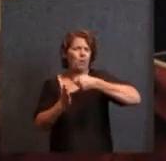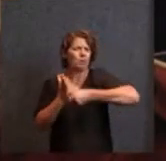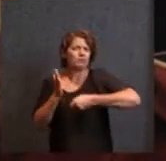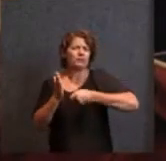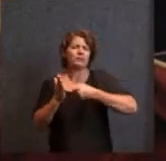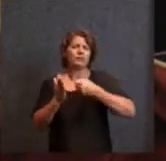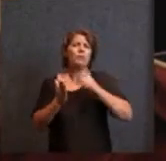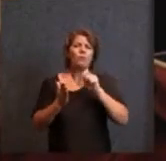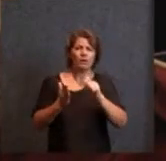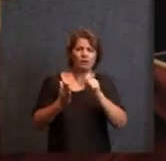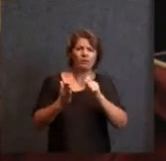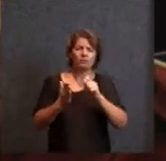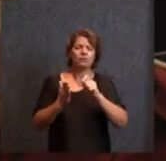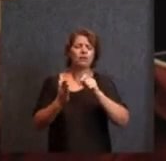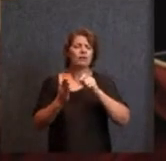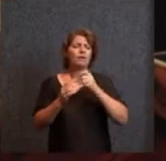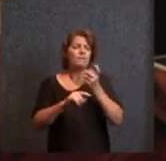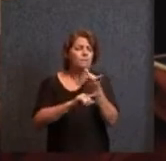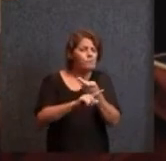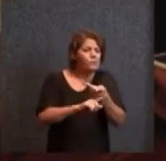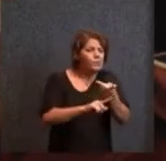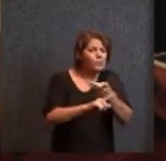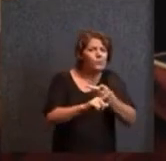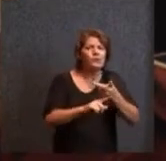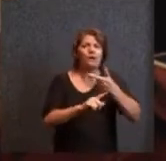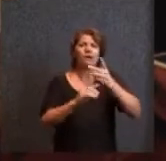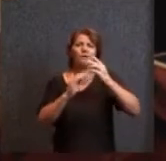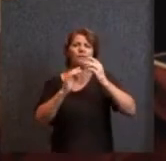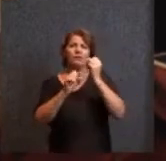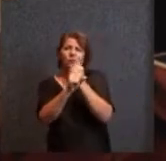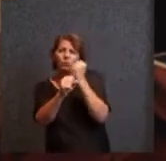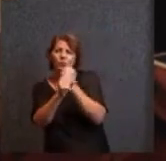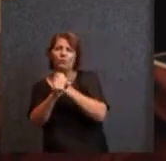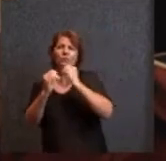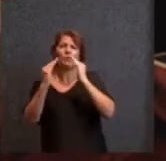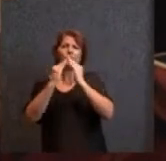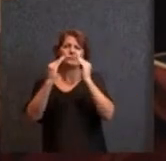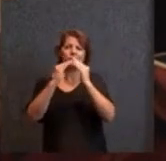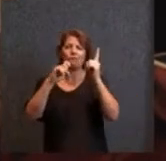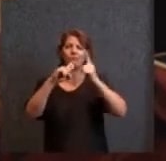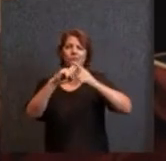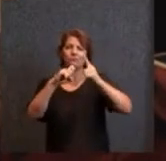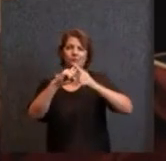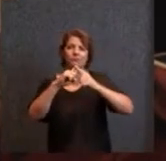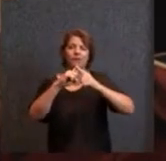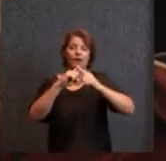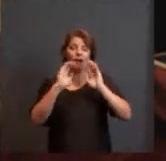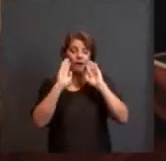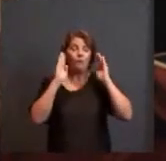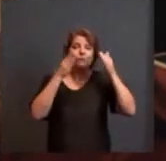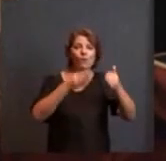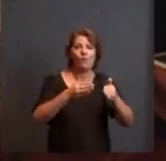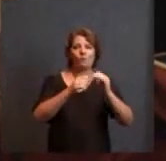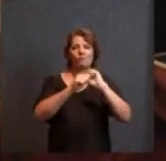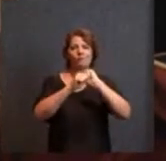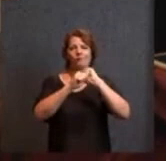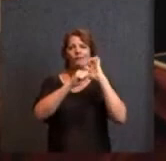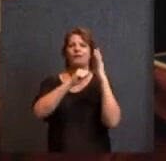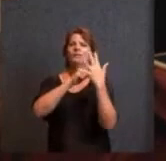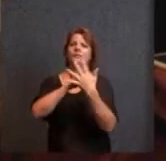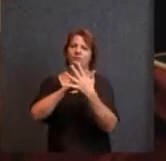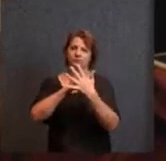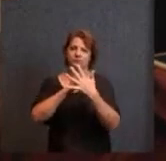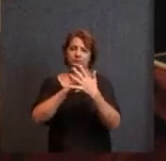de buscar a condição de fazer um hospital de campanha, não tinha esse... No mundo não se tinha vacina,